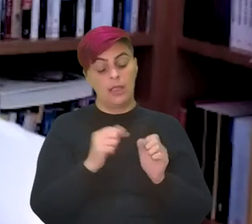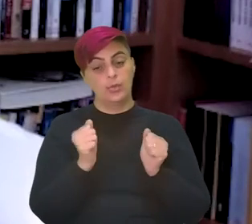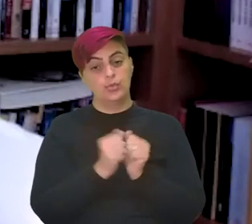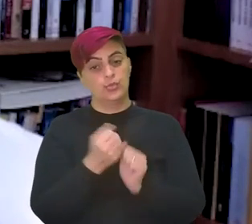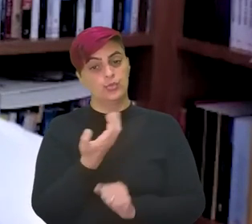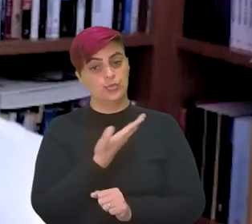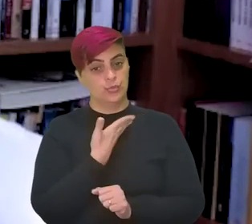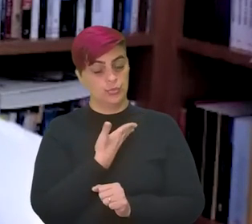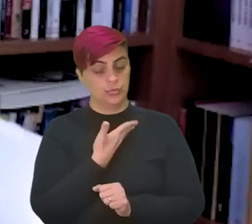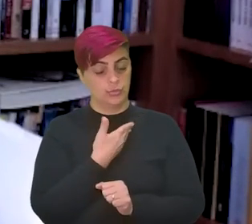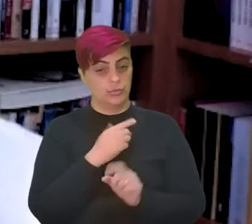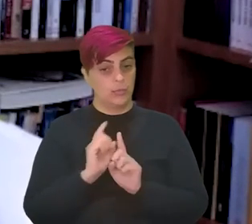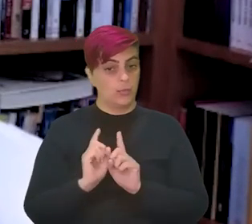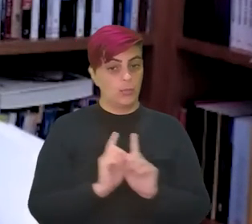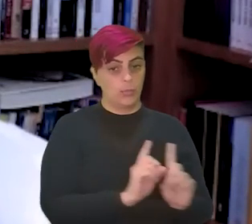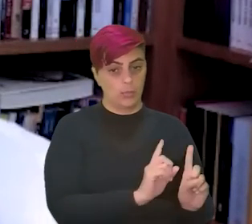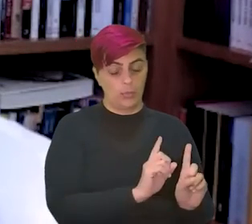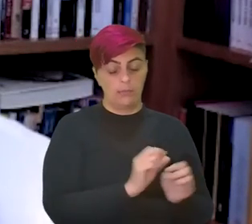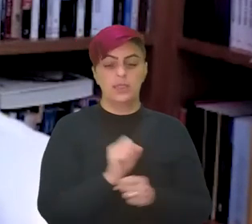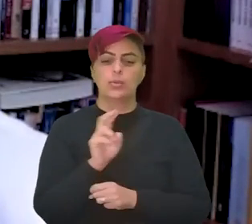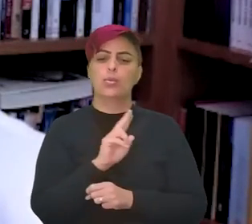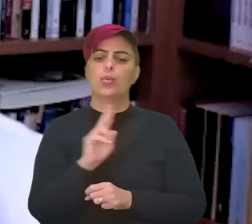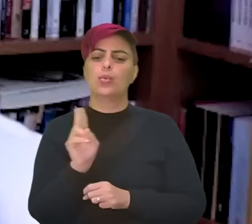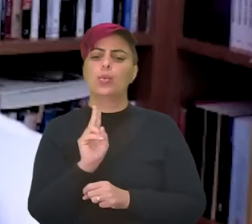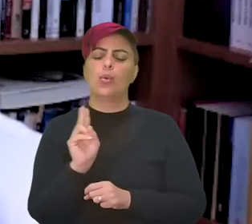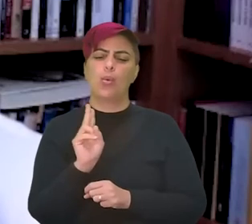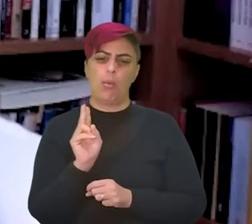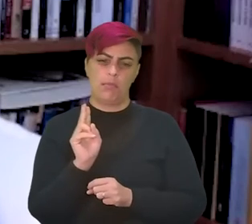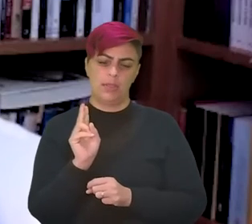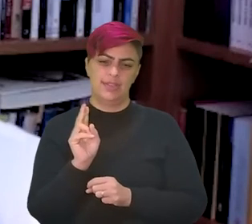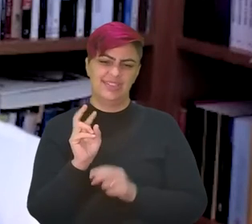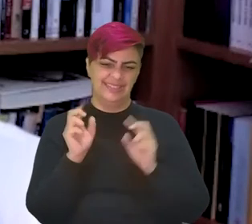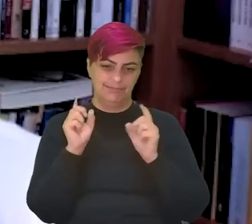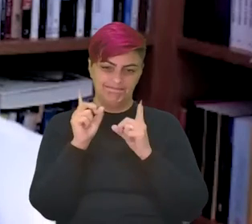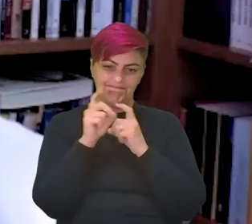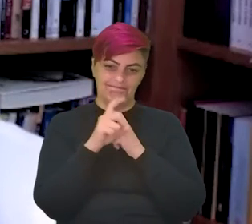Stas algo, um nome polonês